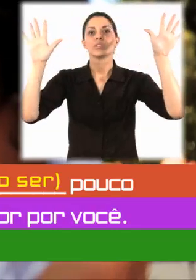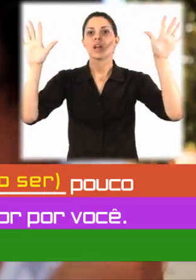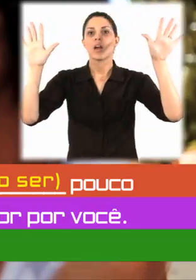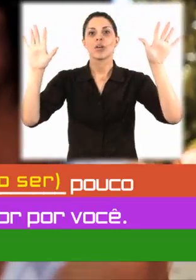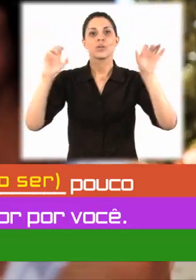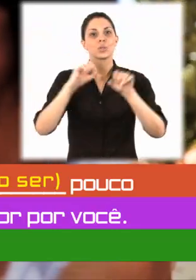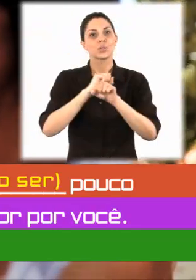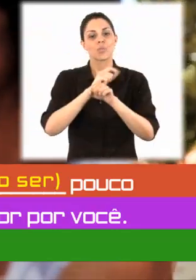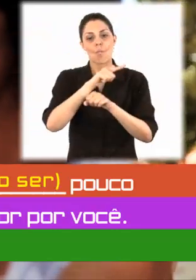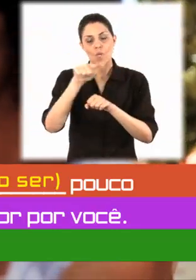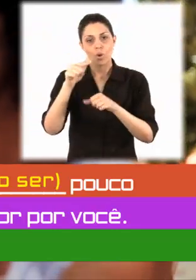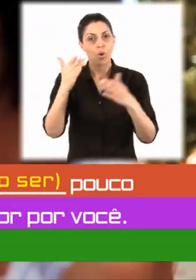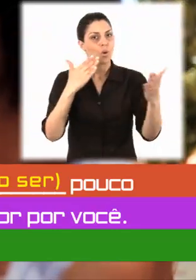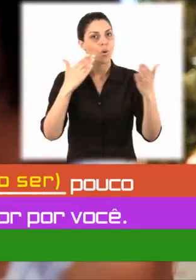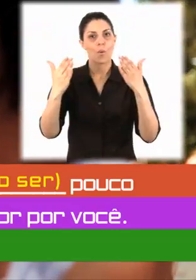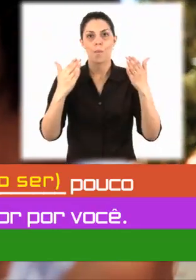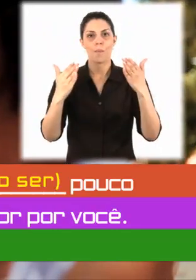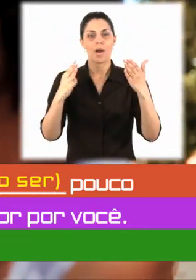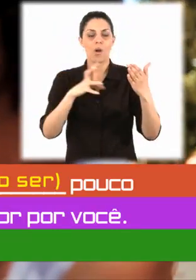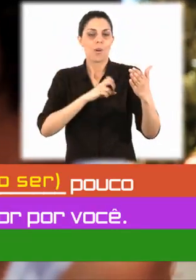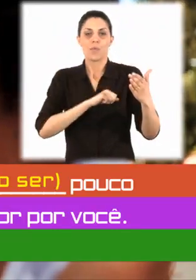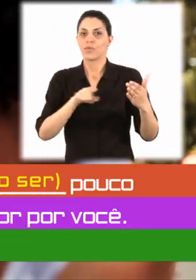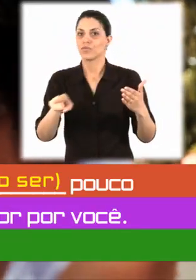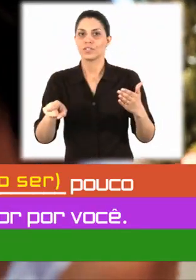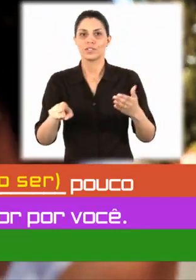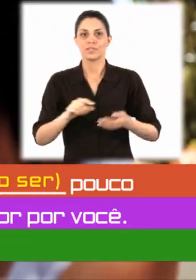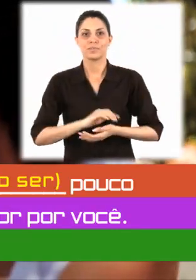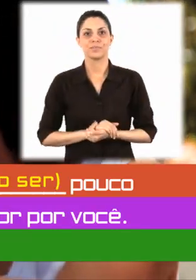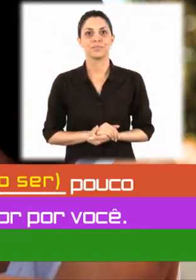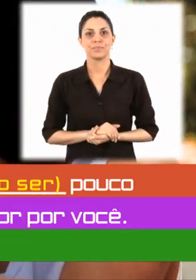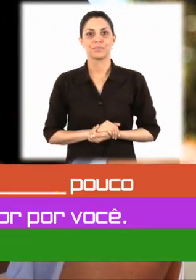pouco comparando ao tamanho do amor que eu tenho por você.